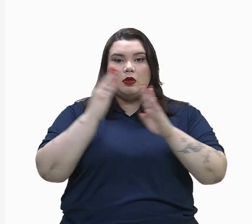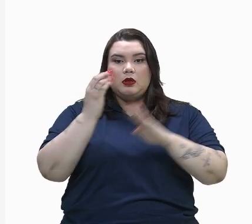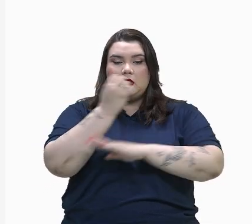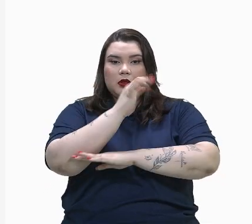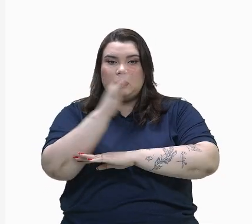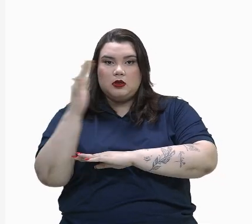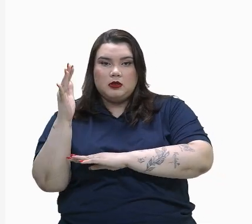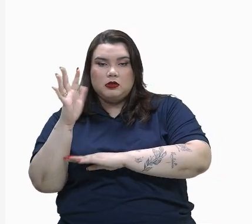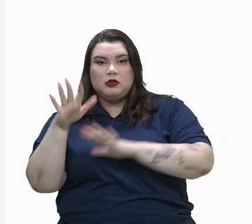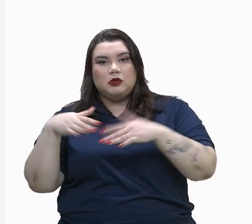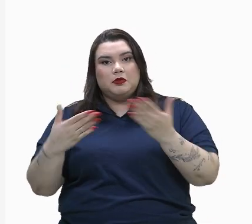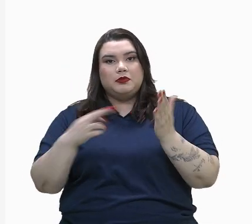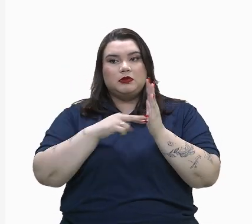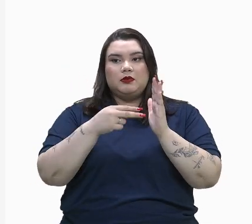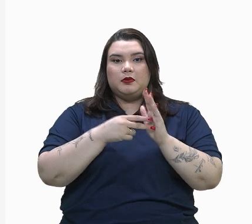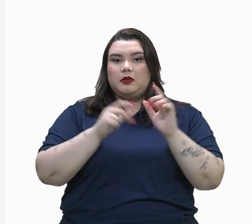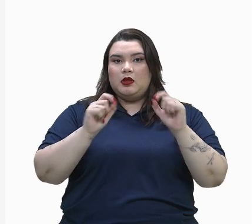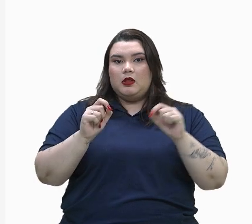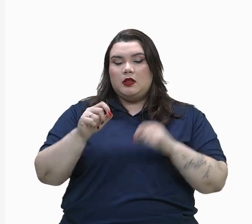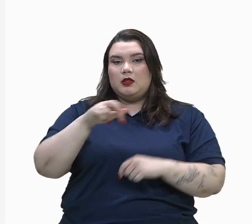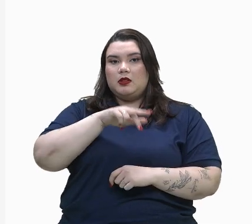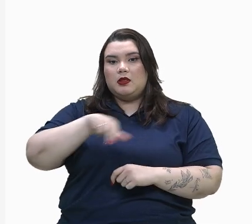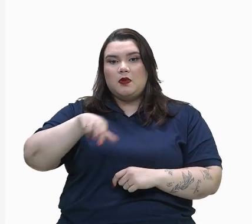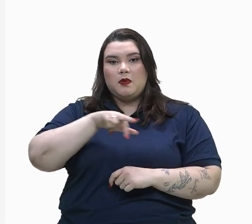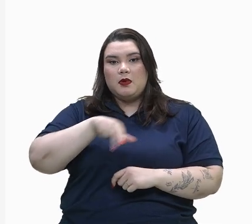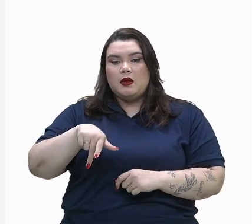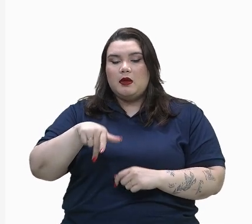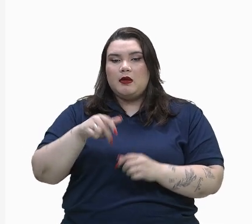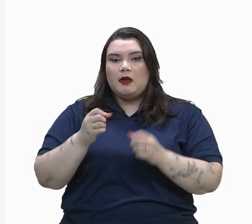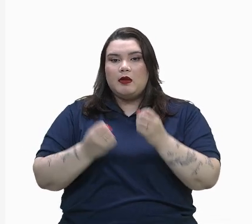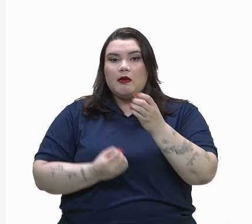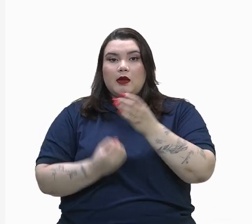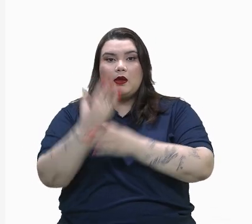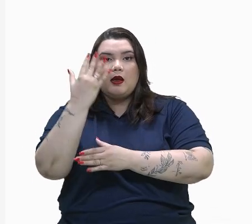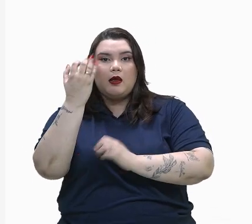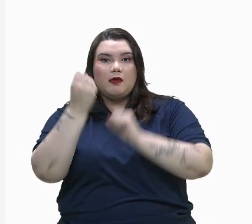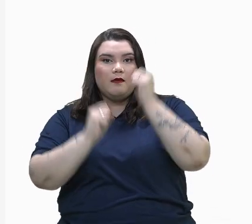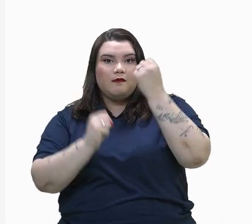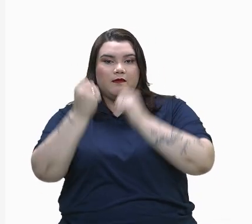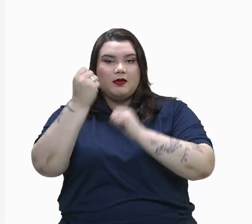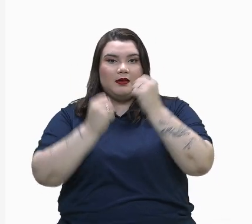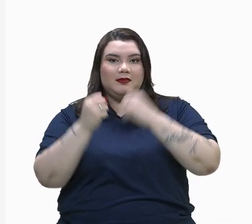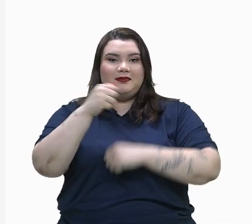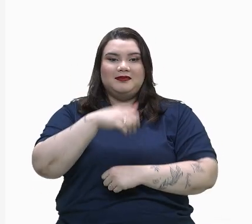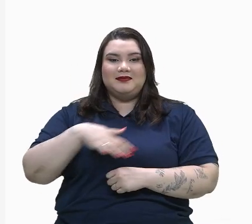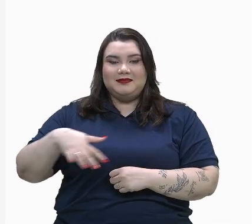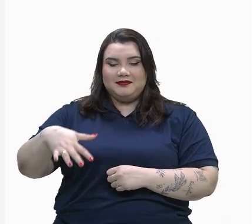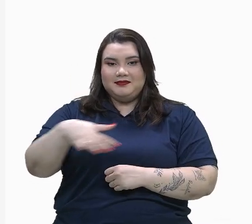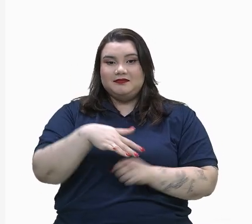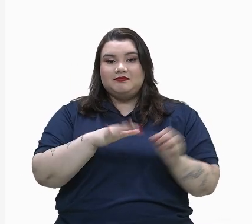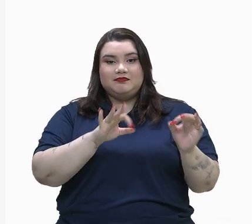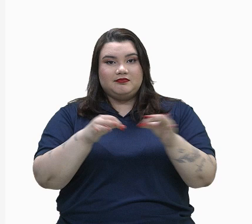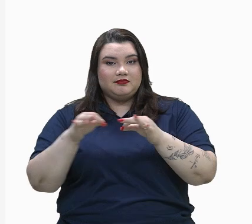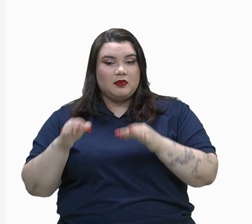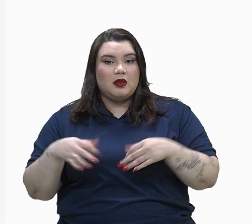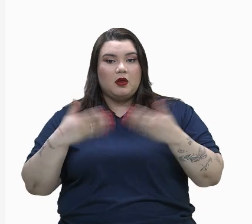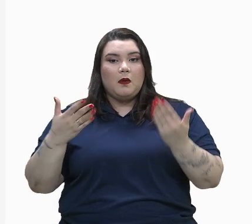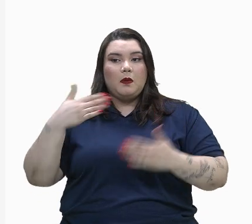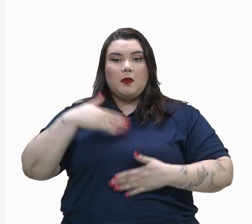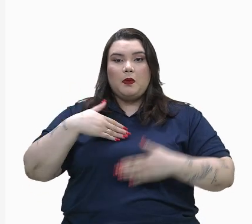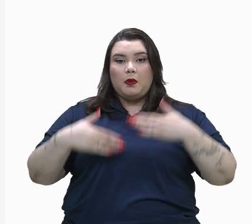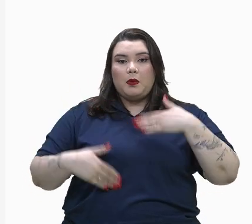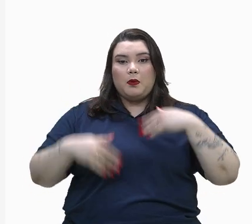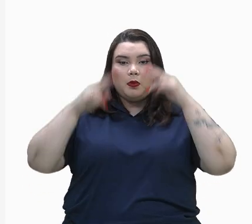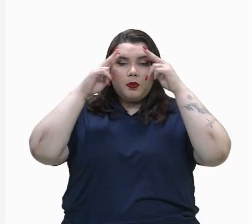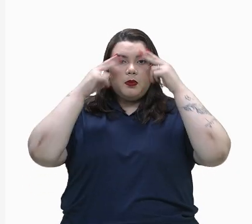o que significa dizer que eles não podem ser sintetizados em indústrias, tá? O corpo